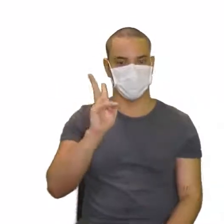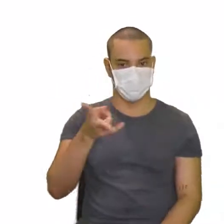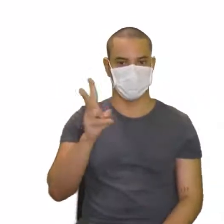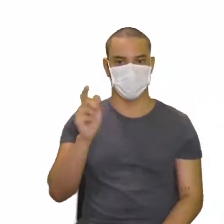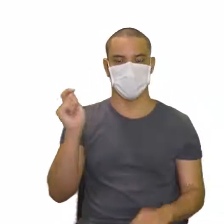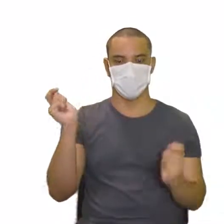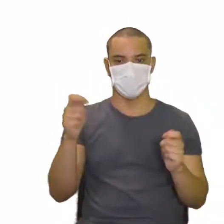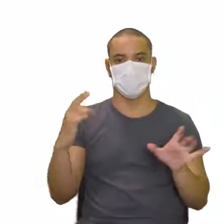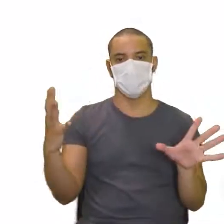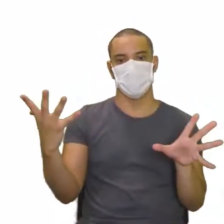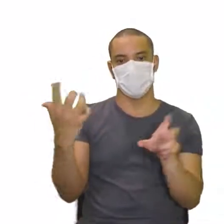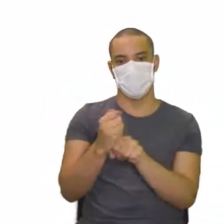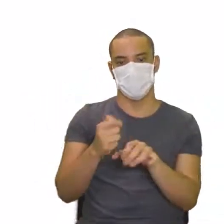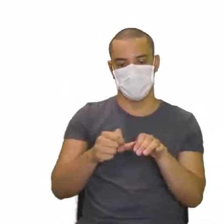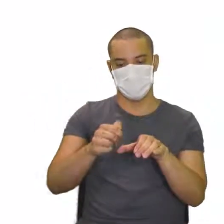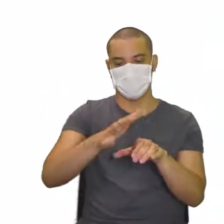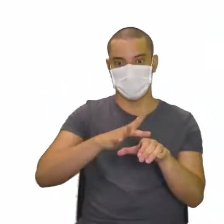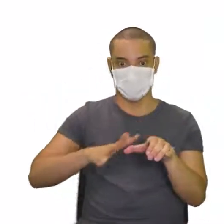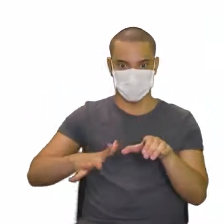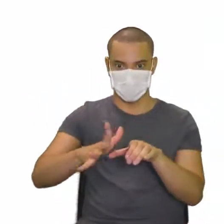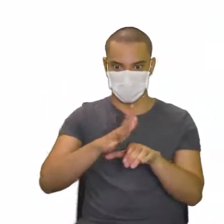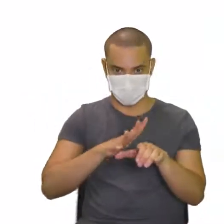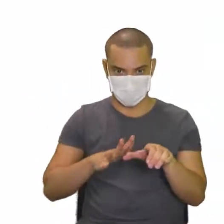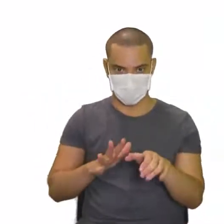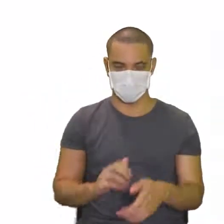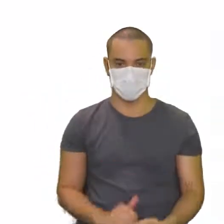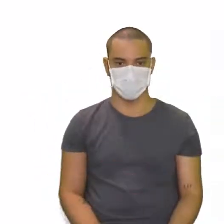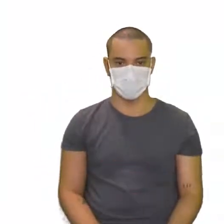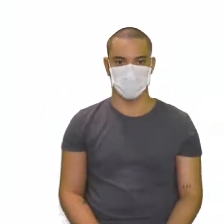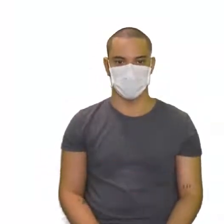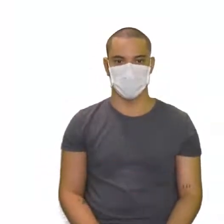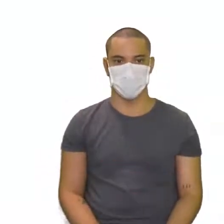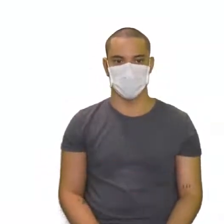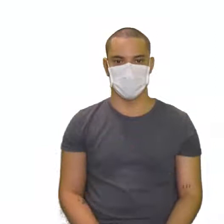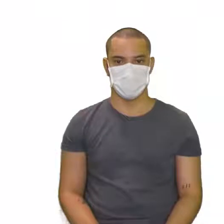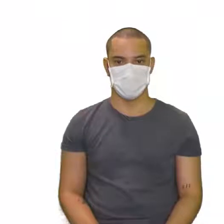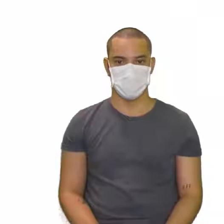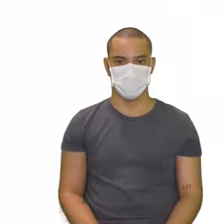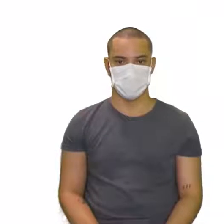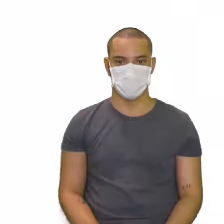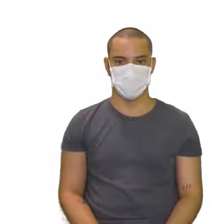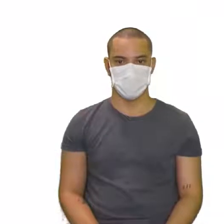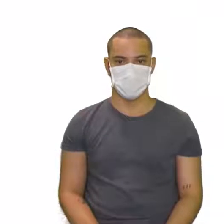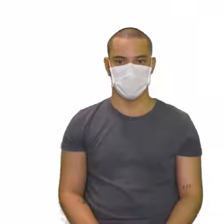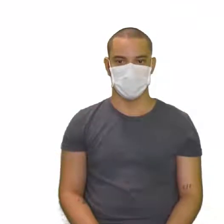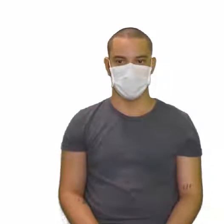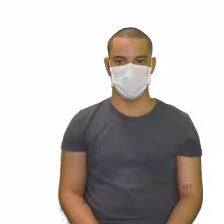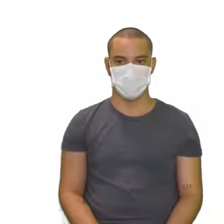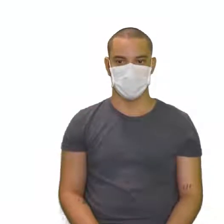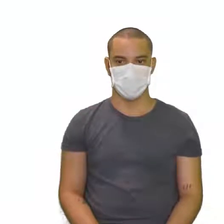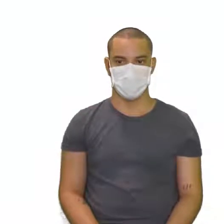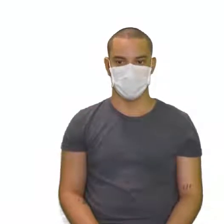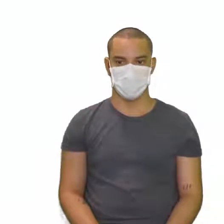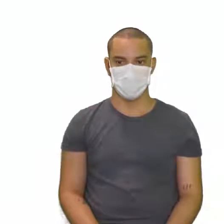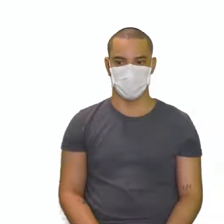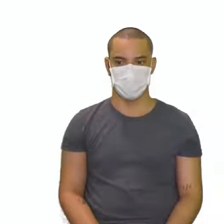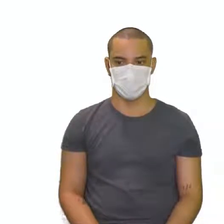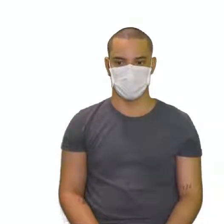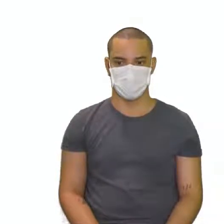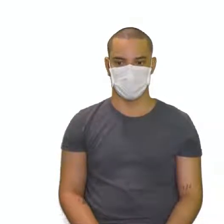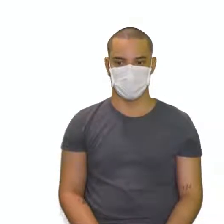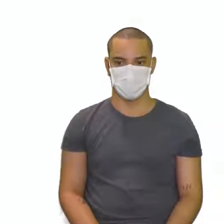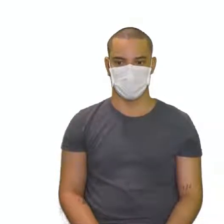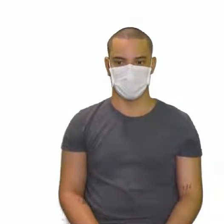só, o campo. Olha aqui, ó, aqui a gente calcula o nosso campo na solenoide, ok? E ali, nesse